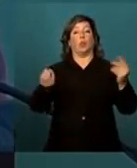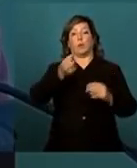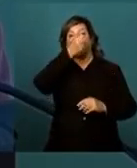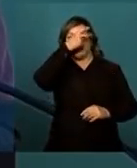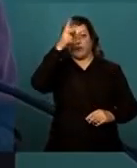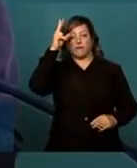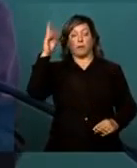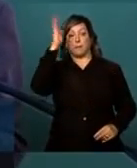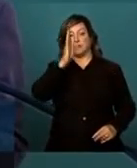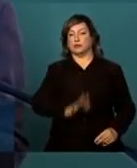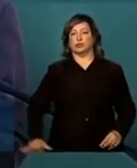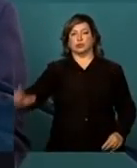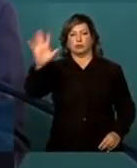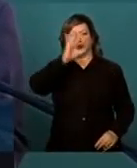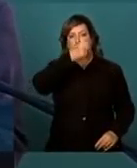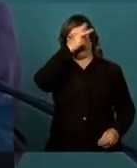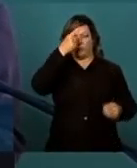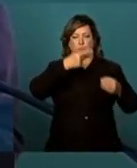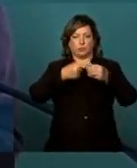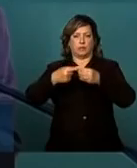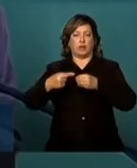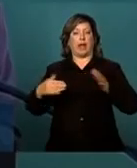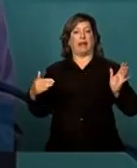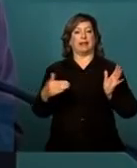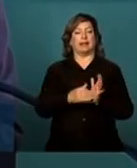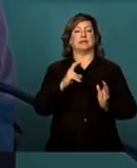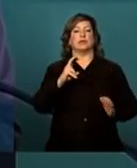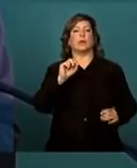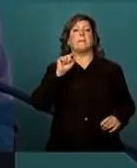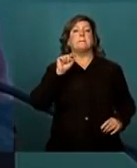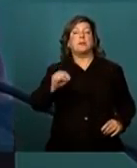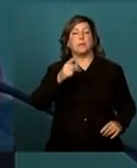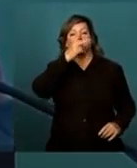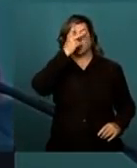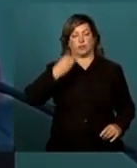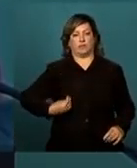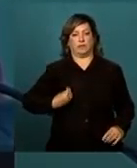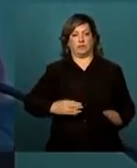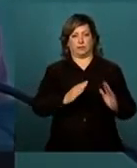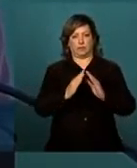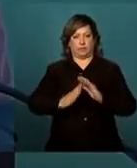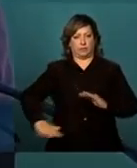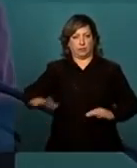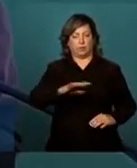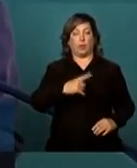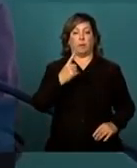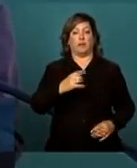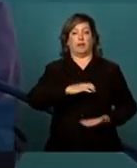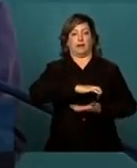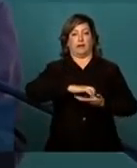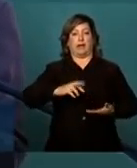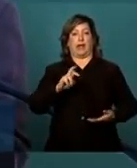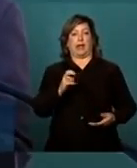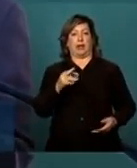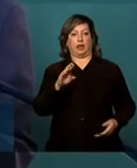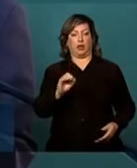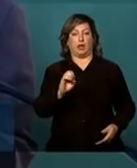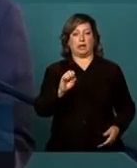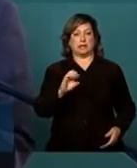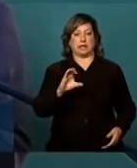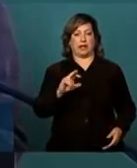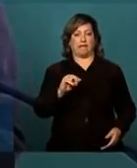Brasil, municípios até 50 mil habitantes, uma retroescavadeira, uma moto niveladora, uma